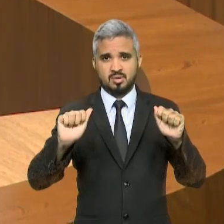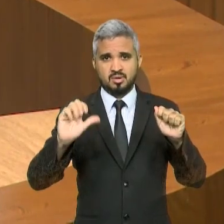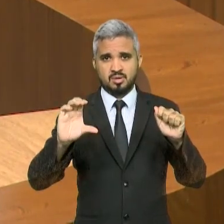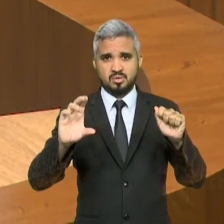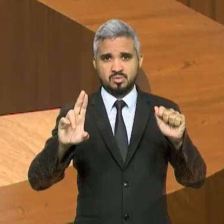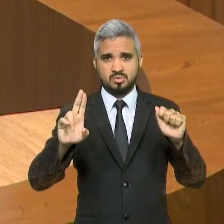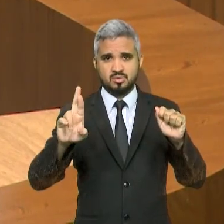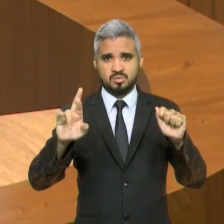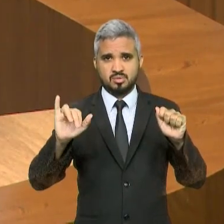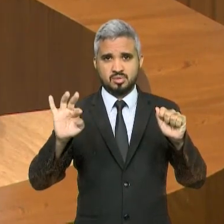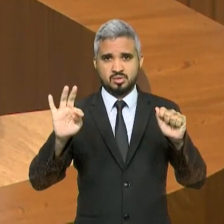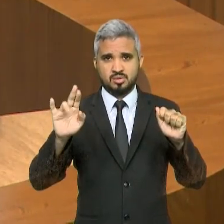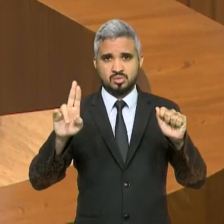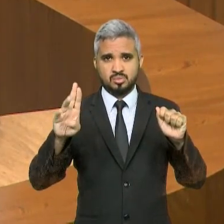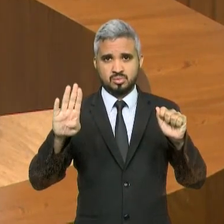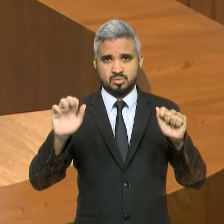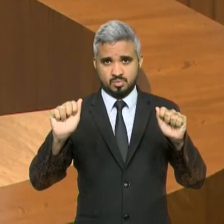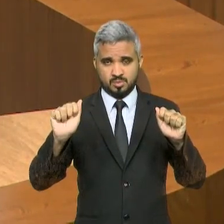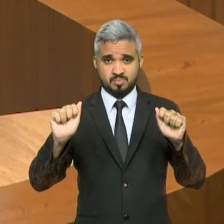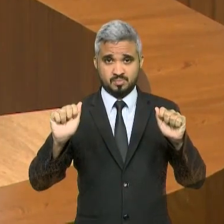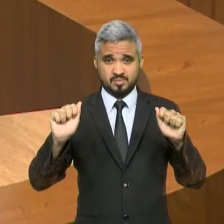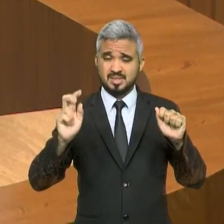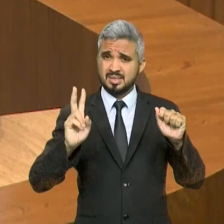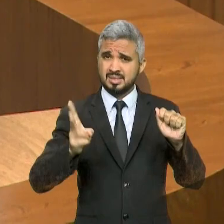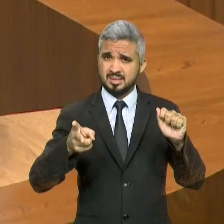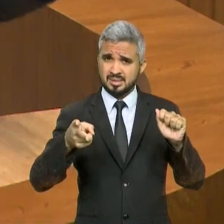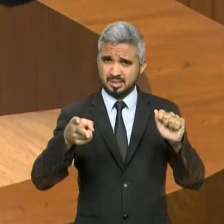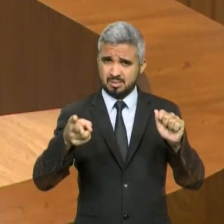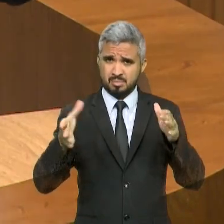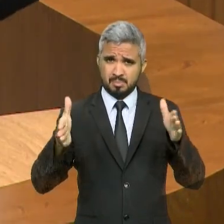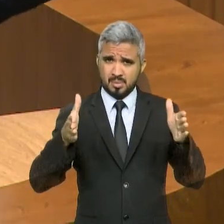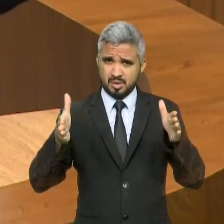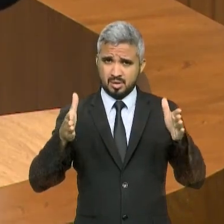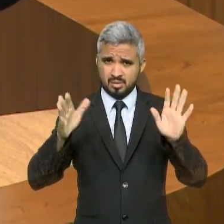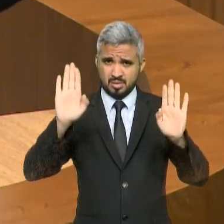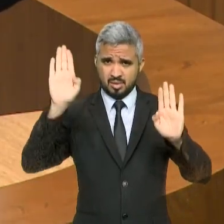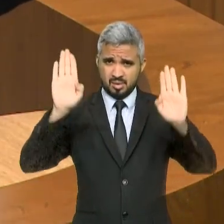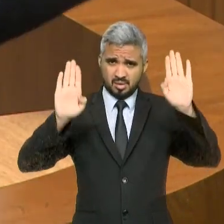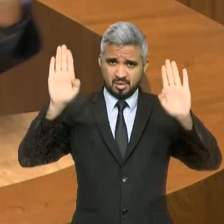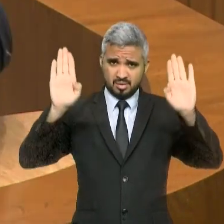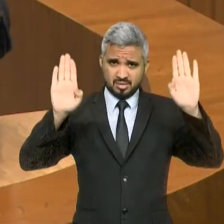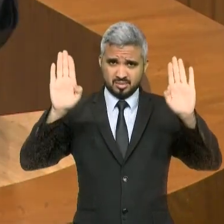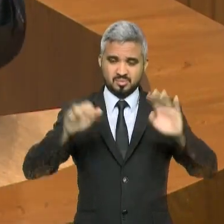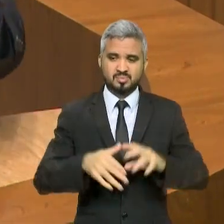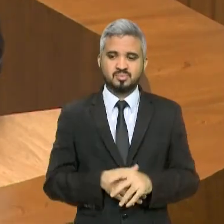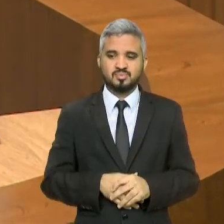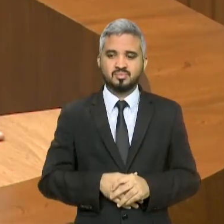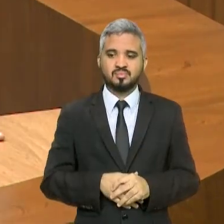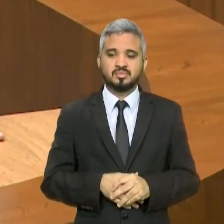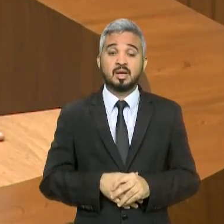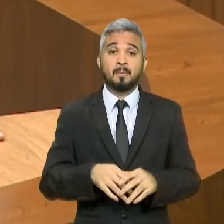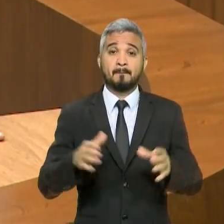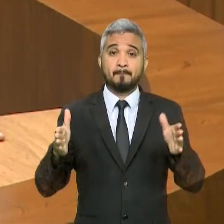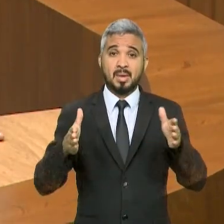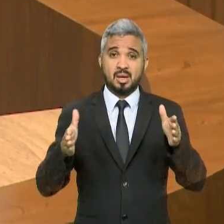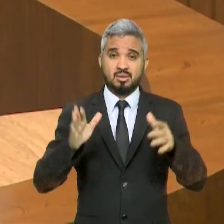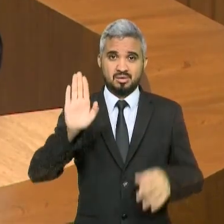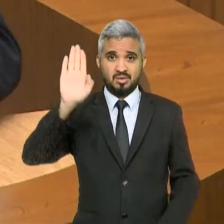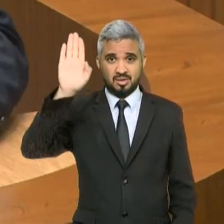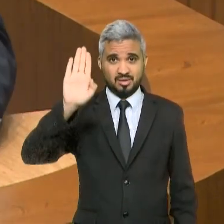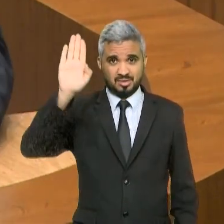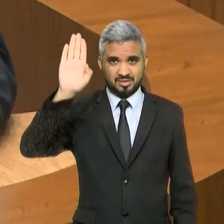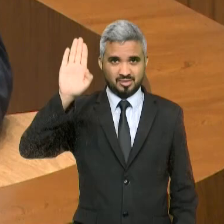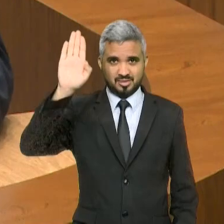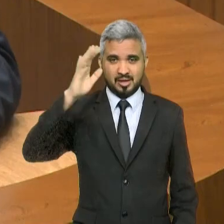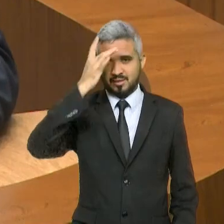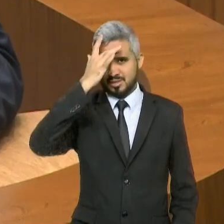Júlio, todas as vezes que chega às eleições, começam a falar nos programas eleitorais, nas redes sociais,